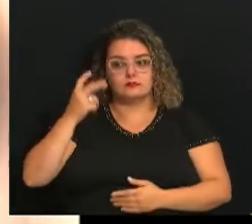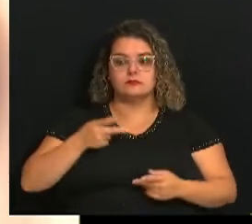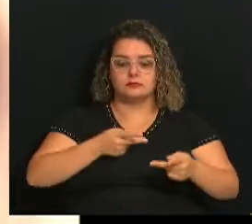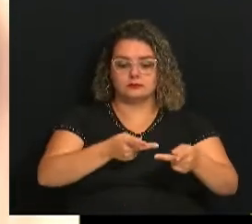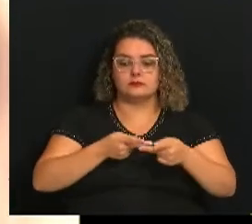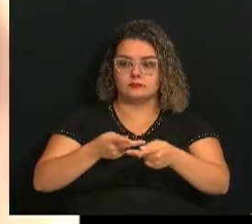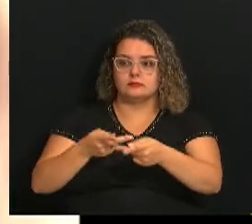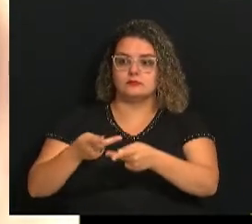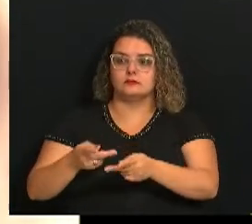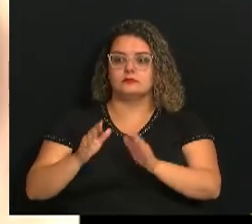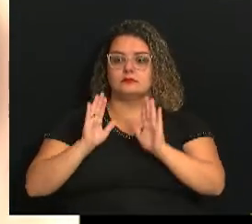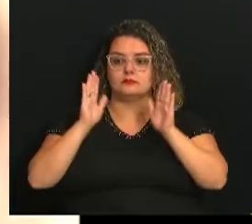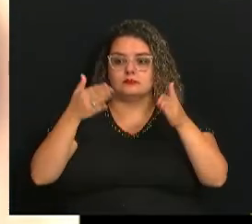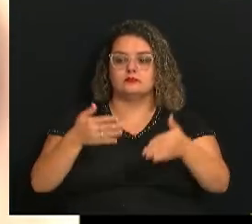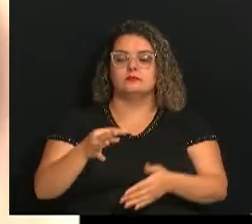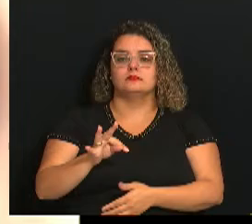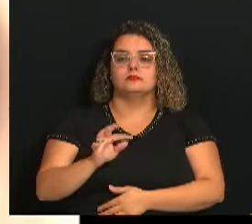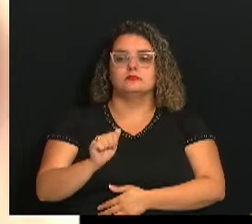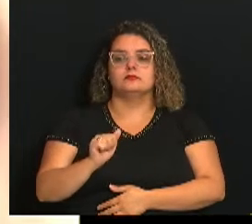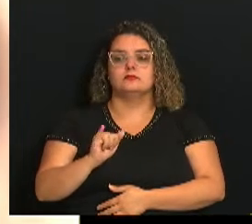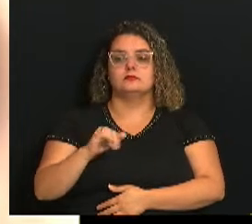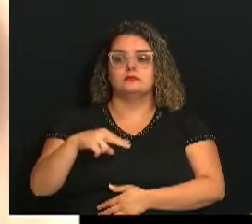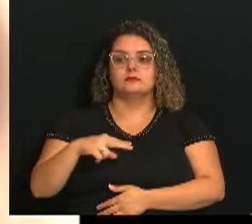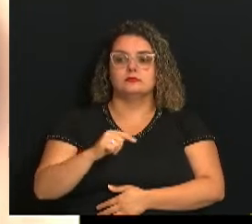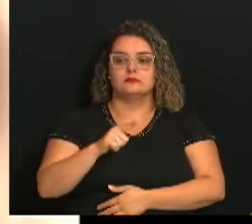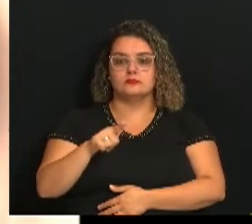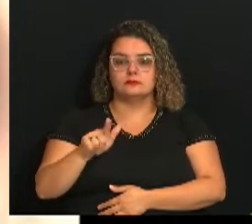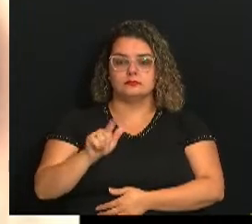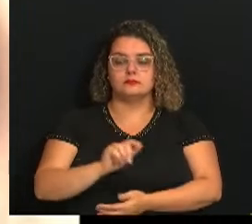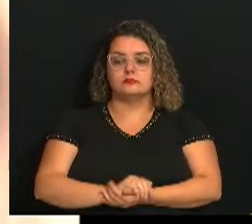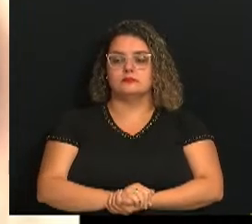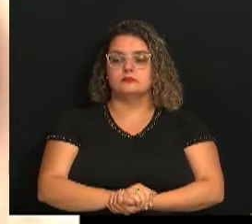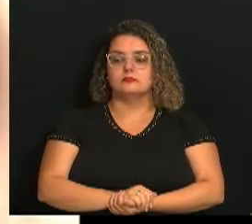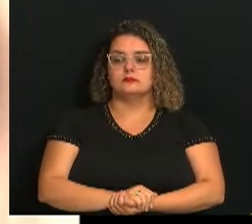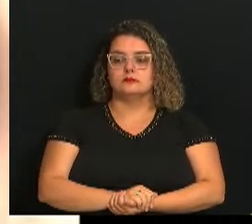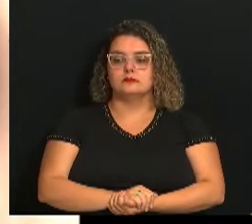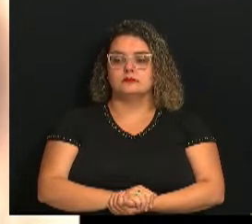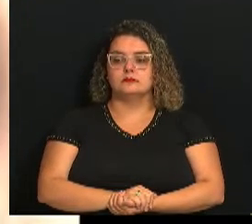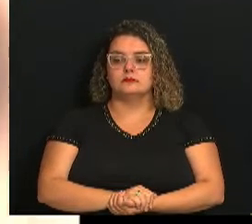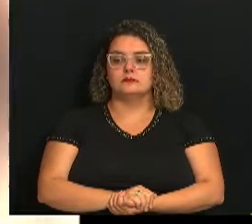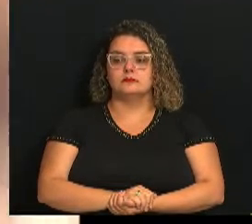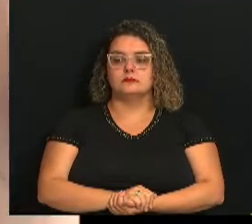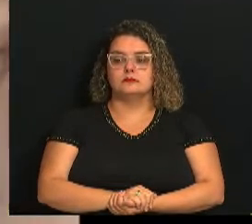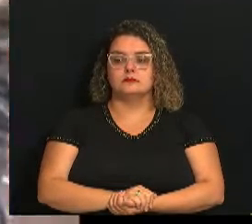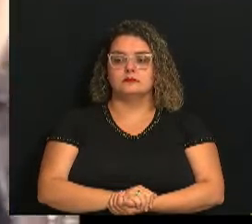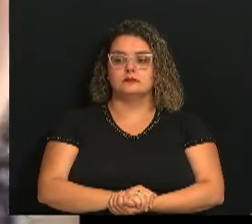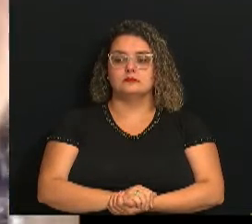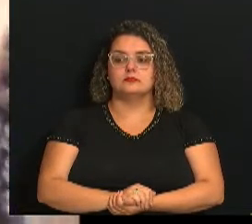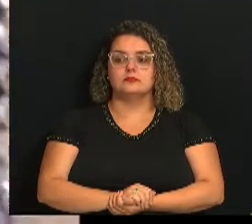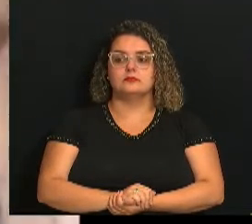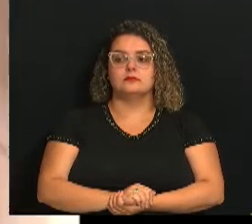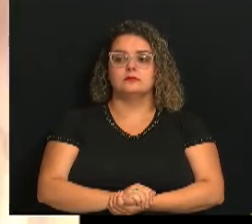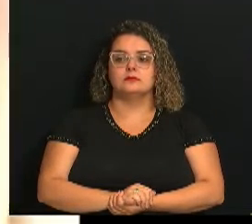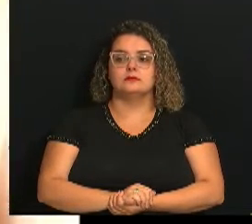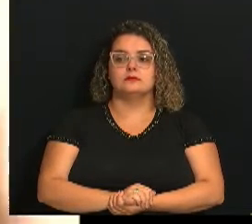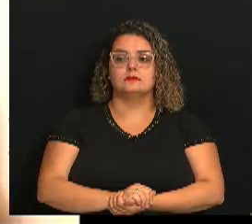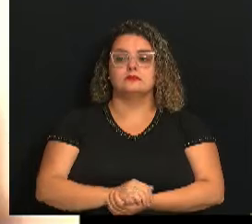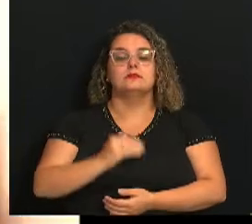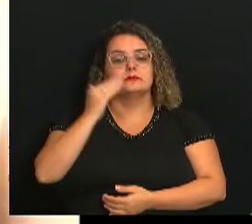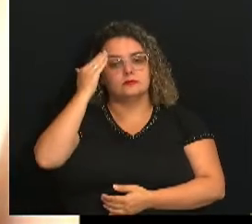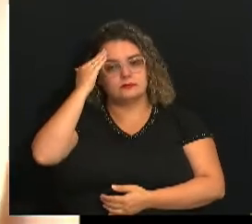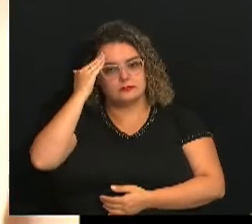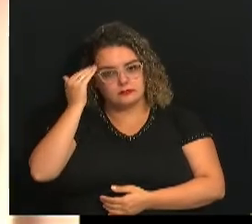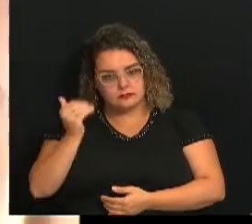Tainã. Sou colaboradora com o Coletivo Socializando Saberes, com o Acervo